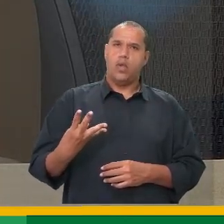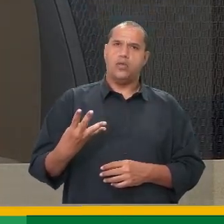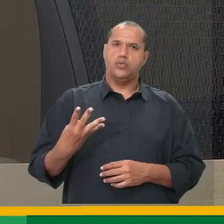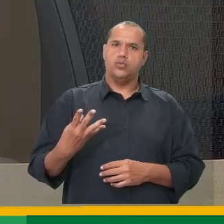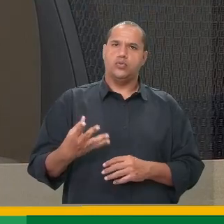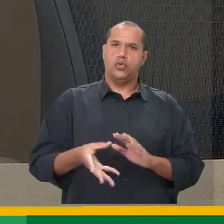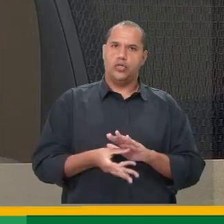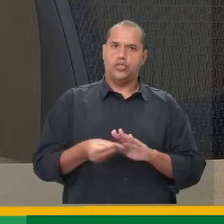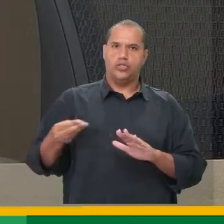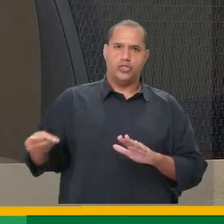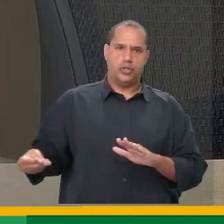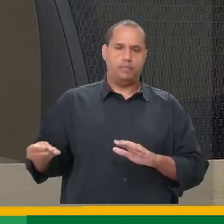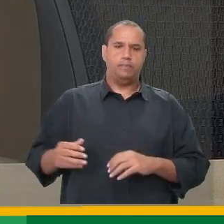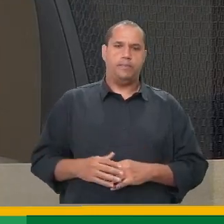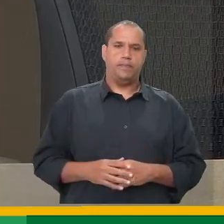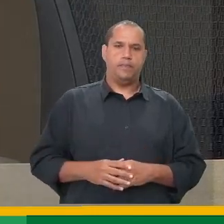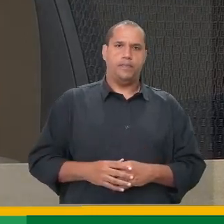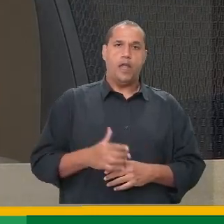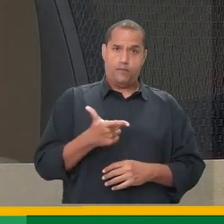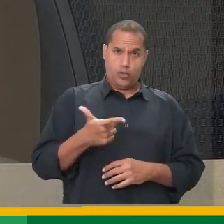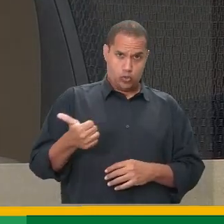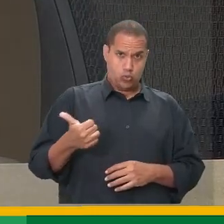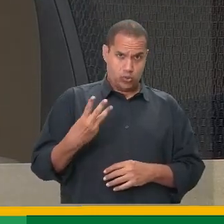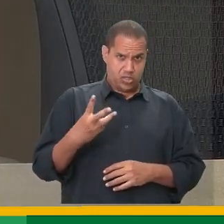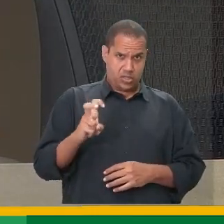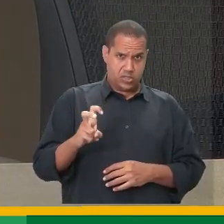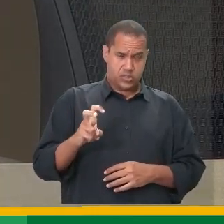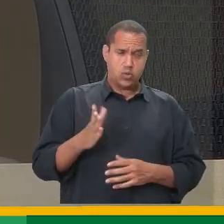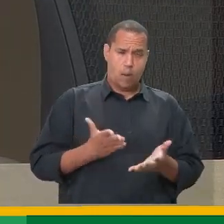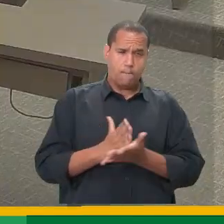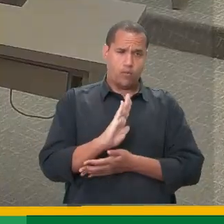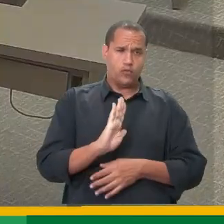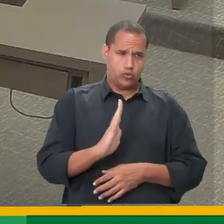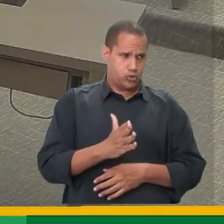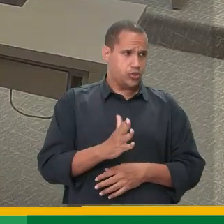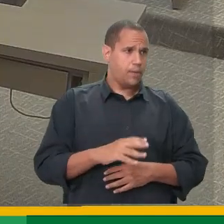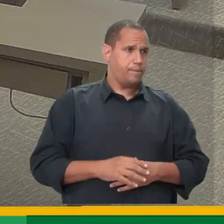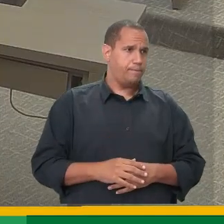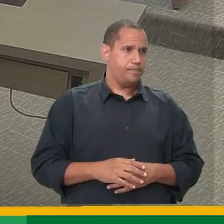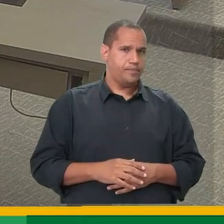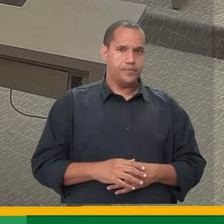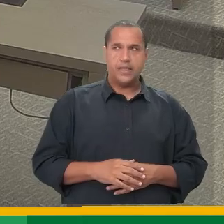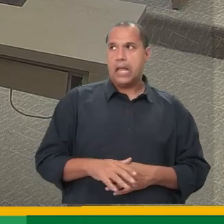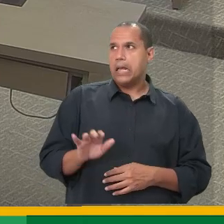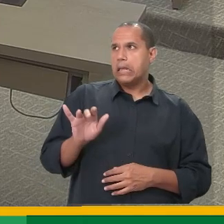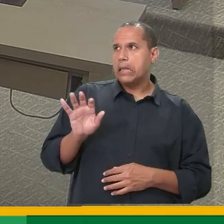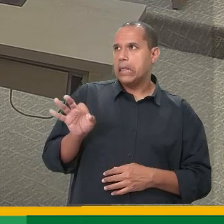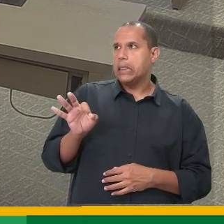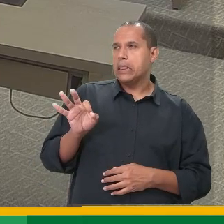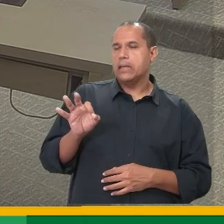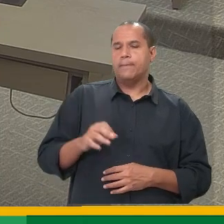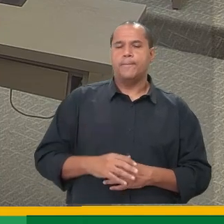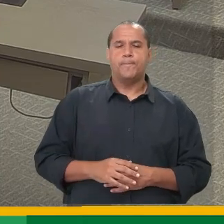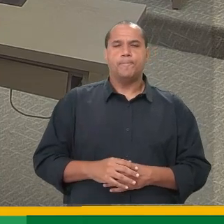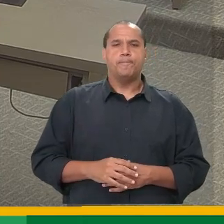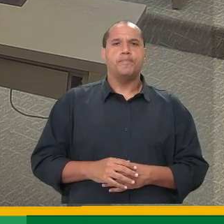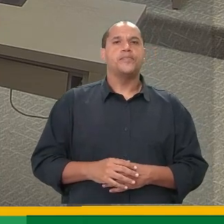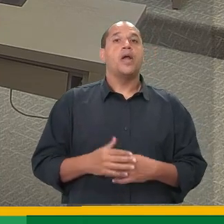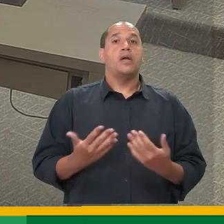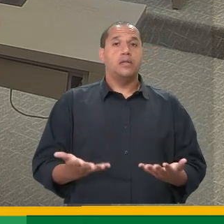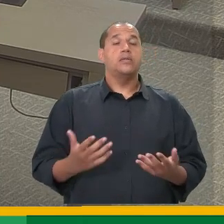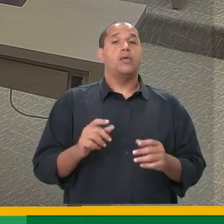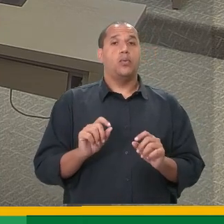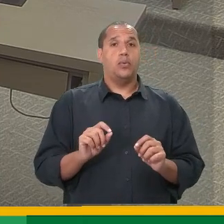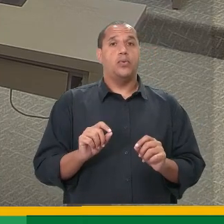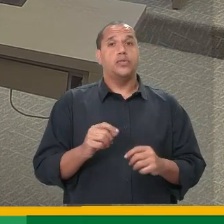não não mas nós aprovamos ele já Ah tá E então pedido vistas aqui pelo